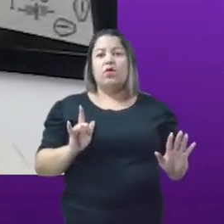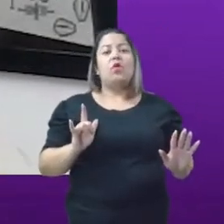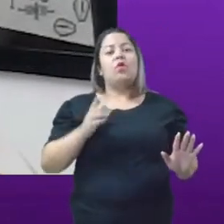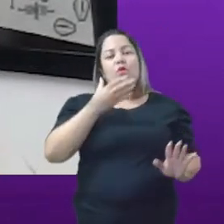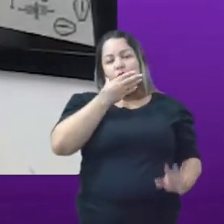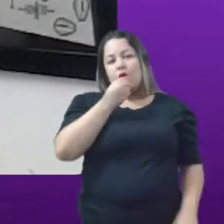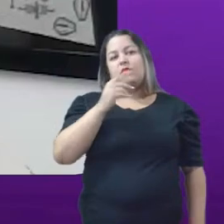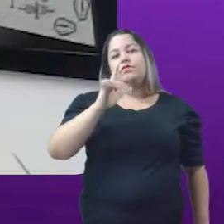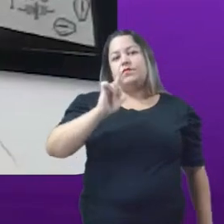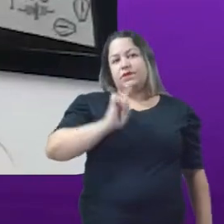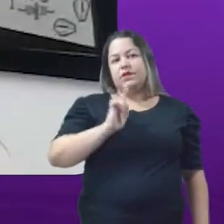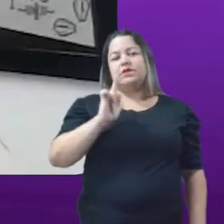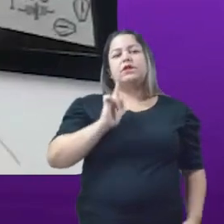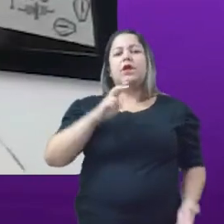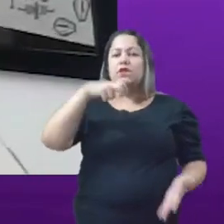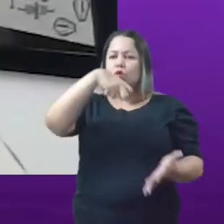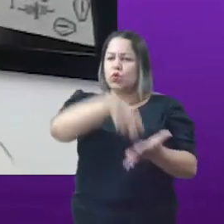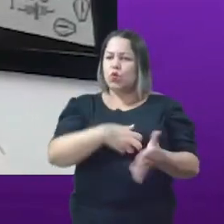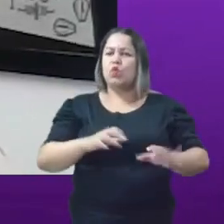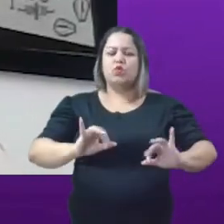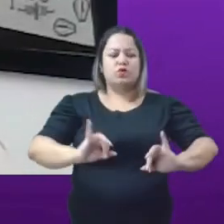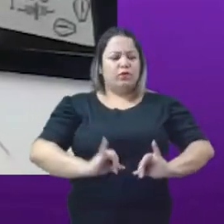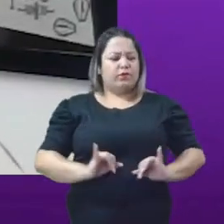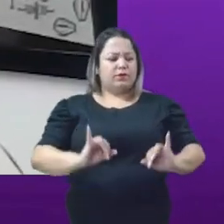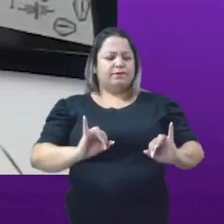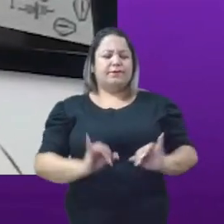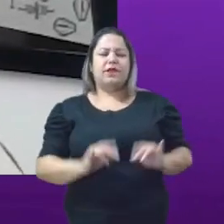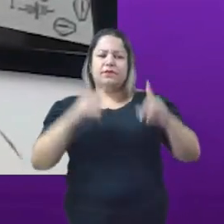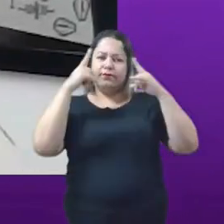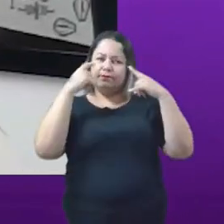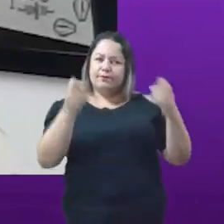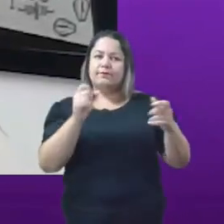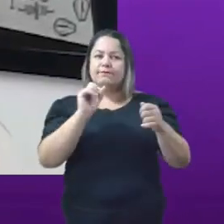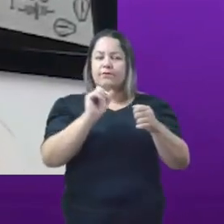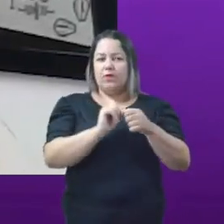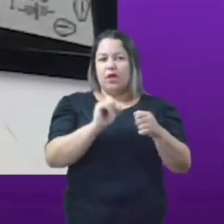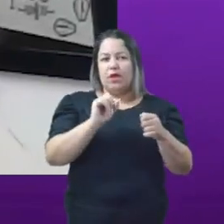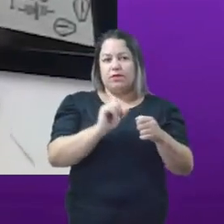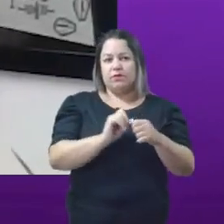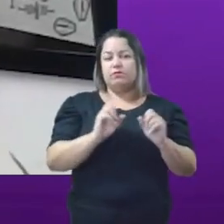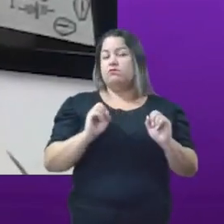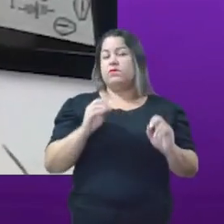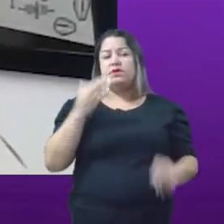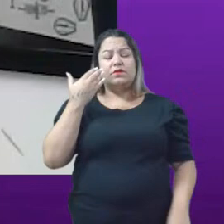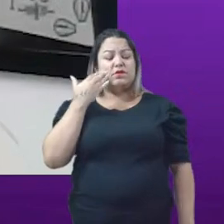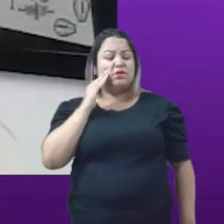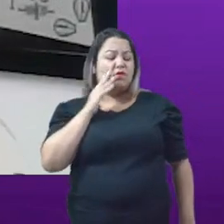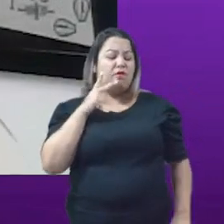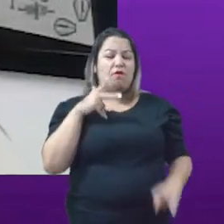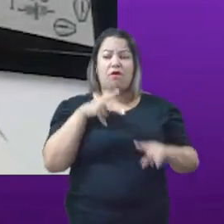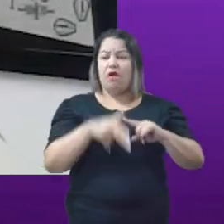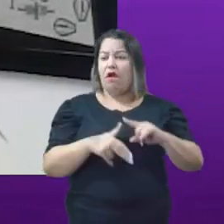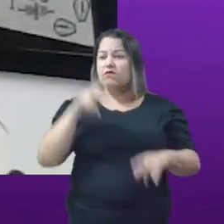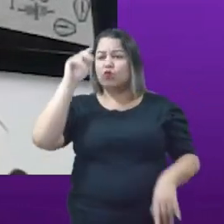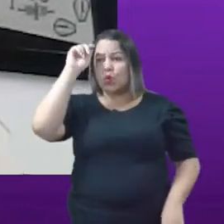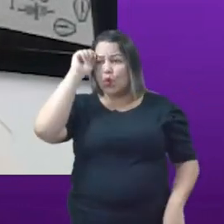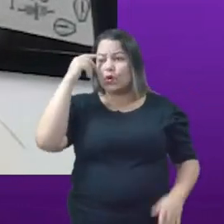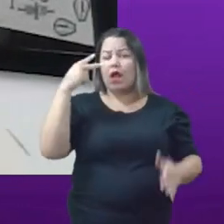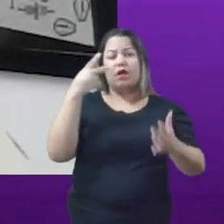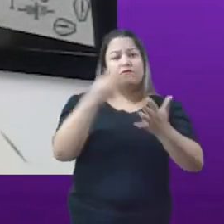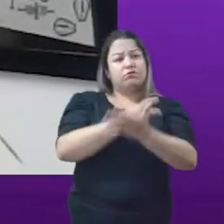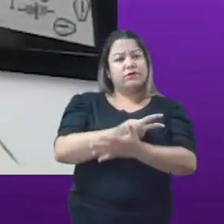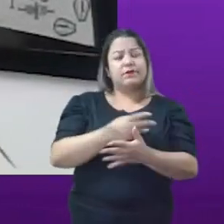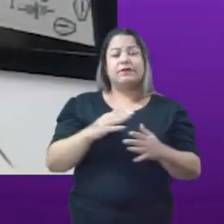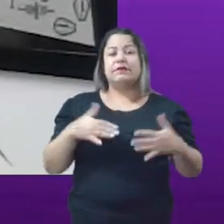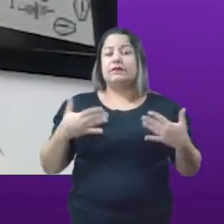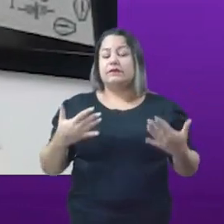homens, eles têm que ser punidos, sofrerem sanções pelas violências que cometem. A gente tem que entender que o recorte racial, ele